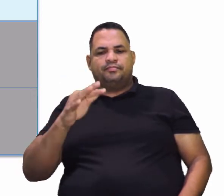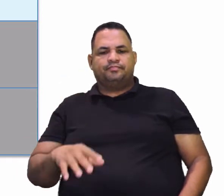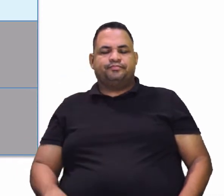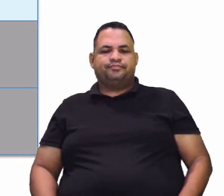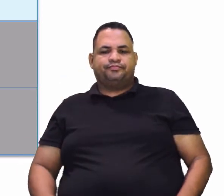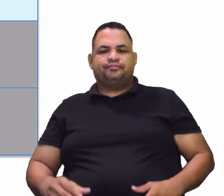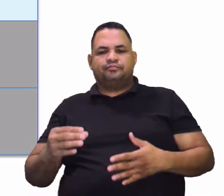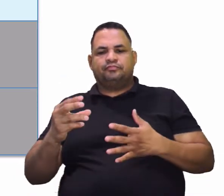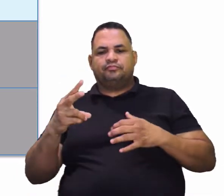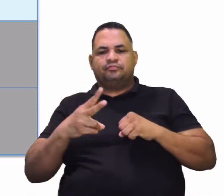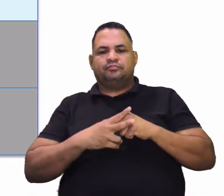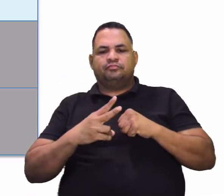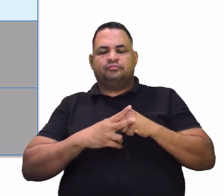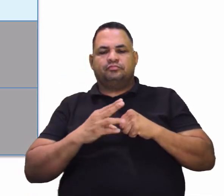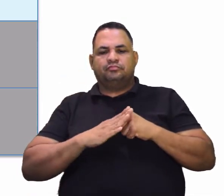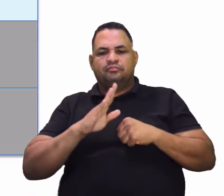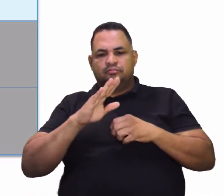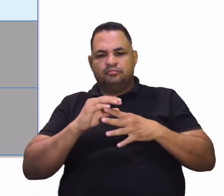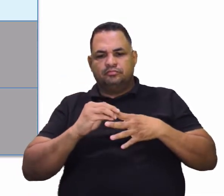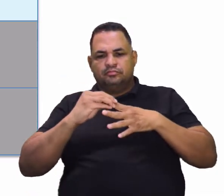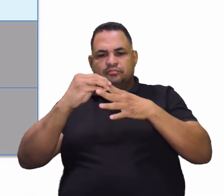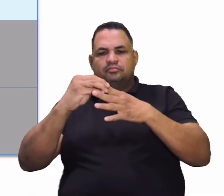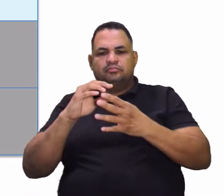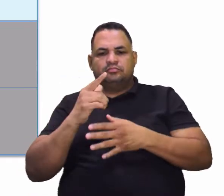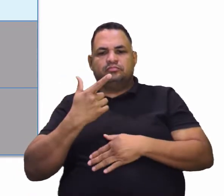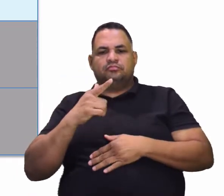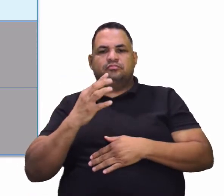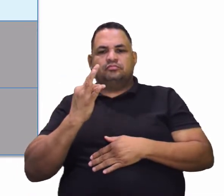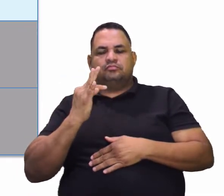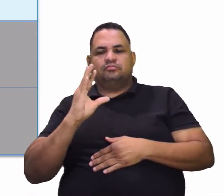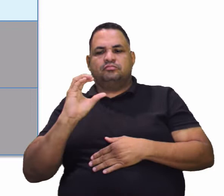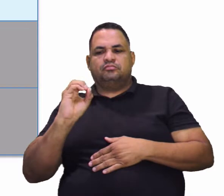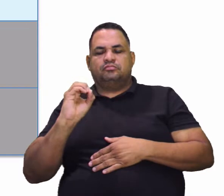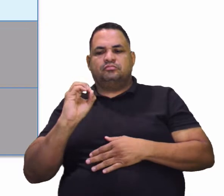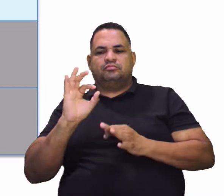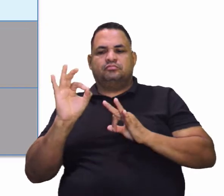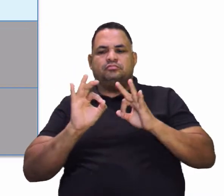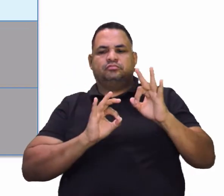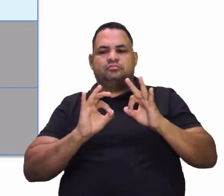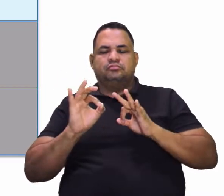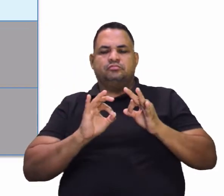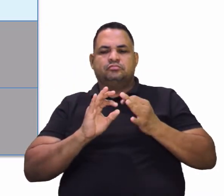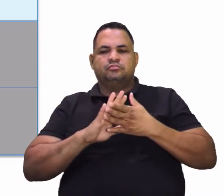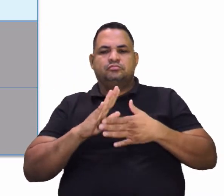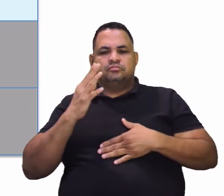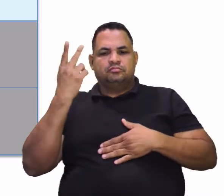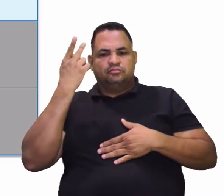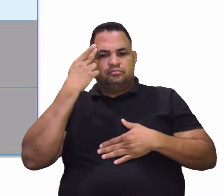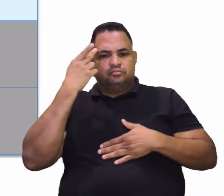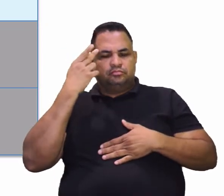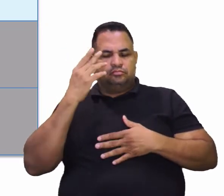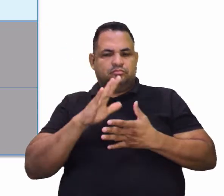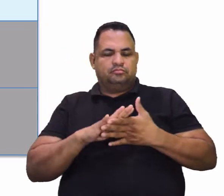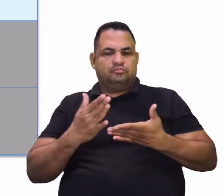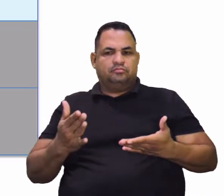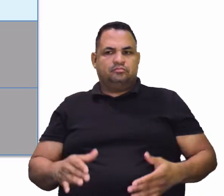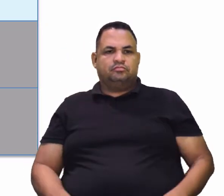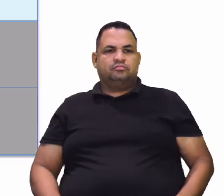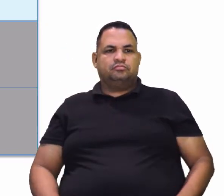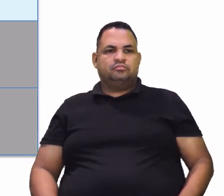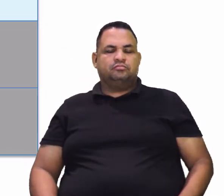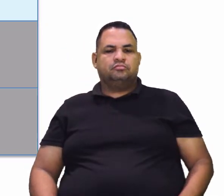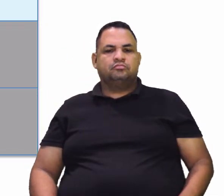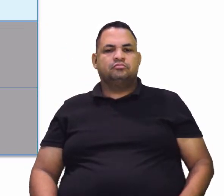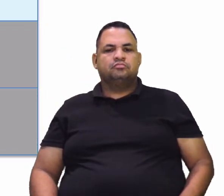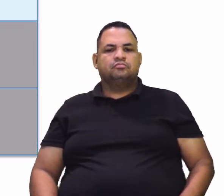verbo principal, sem a partícula to. Ele vem na sua forma natural, sem o to. E na hora de traduzir, o will